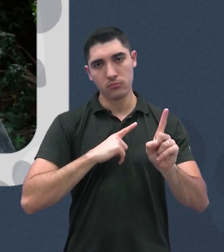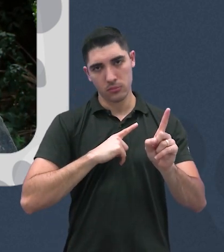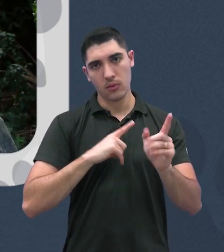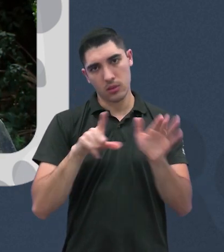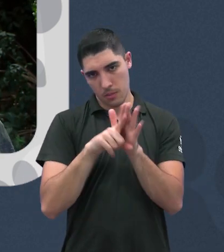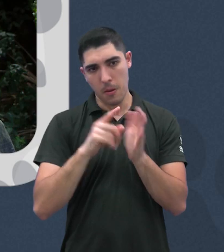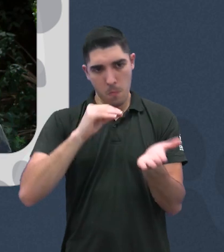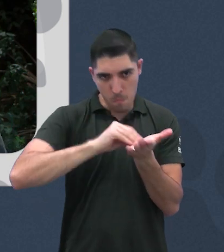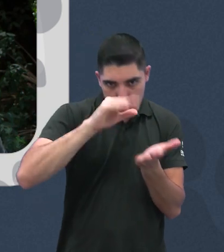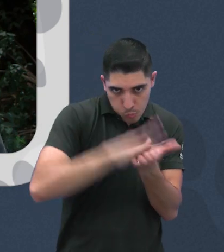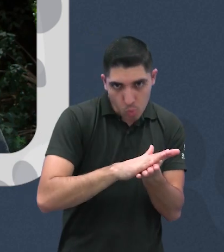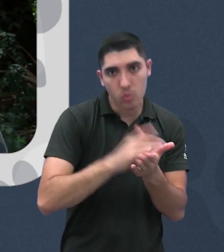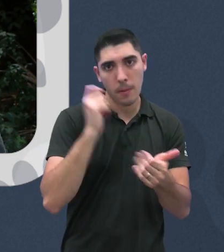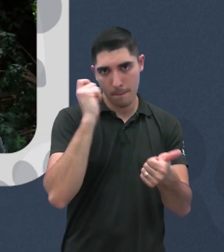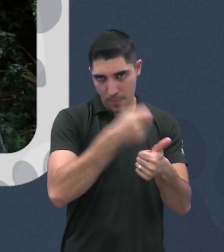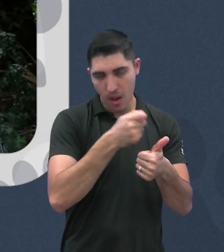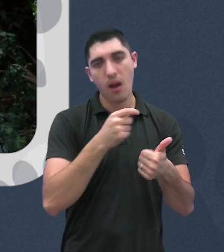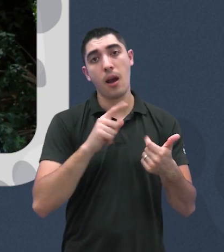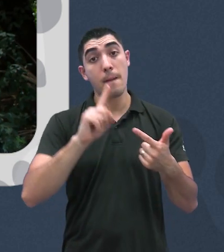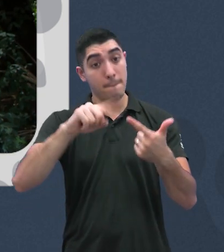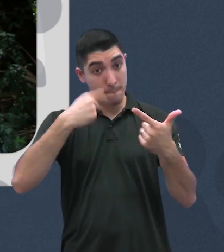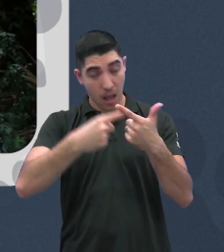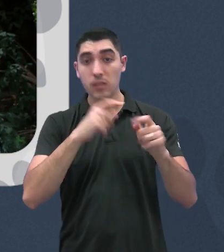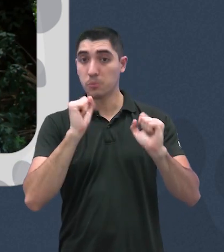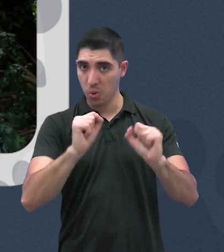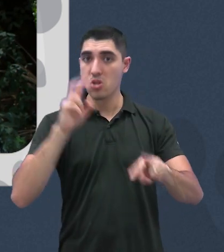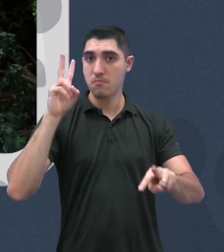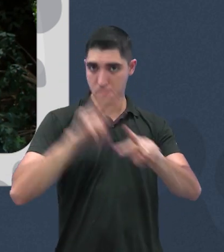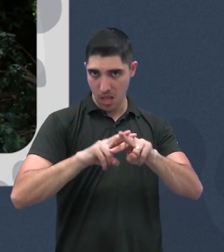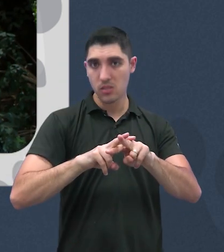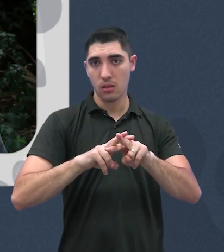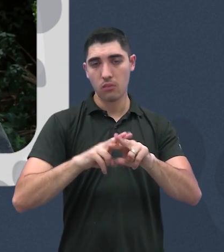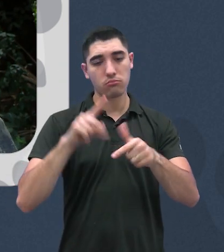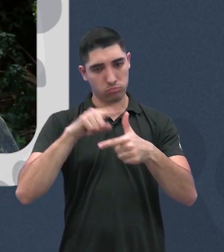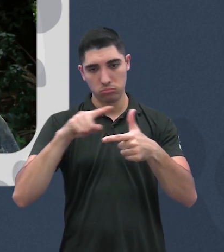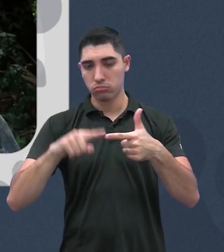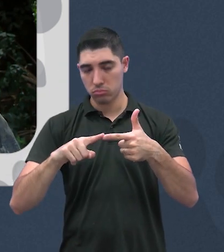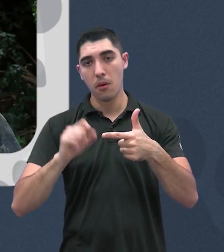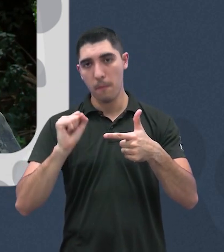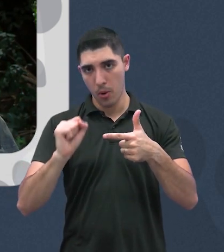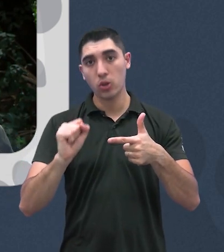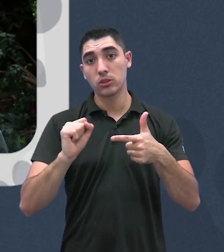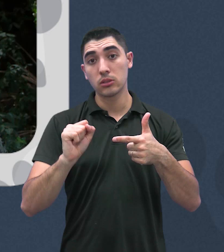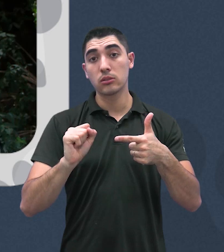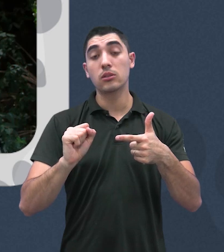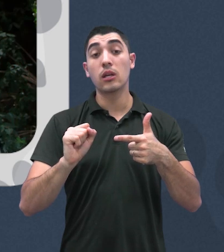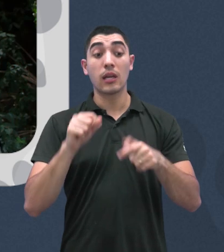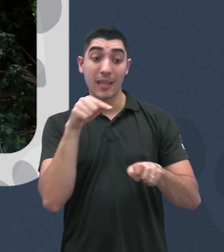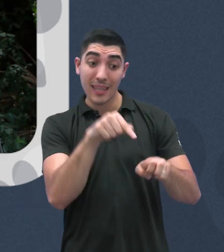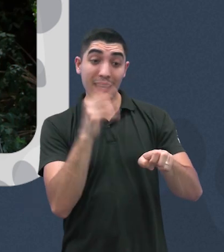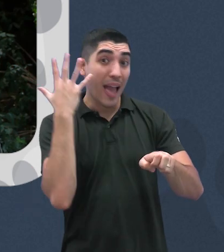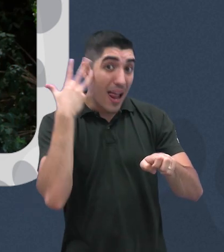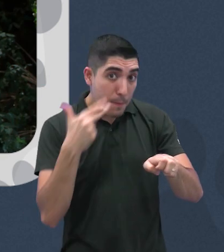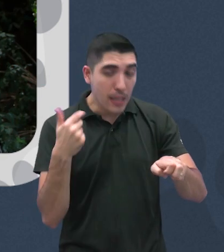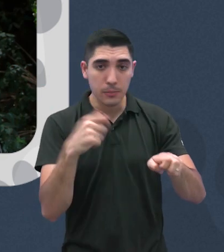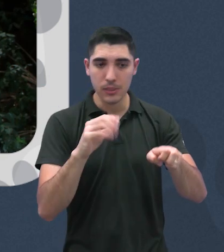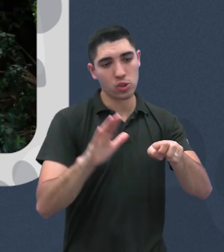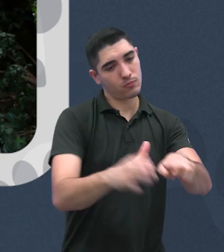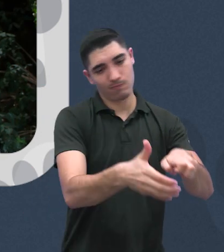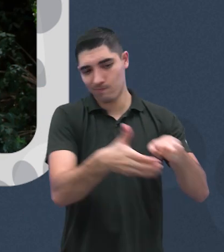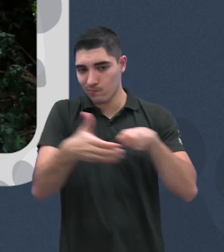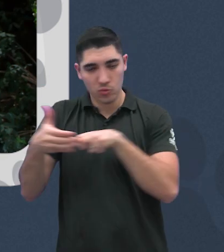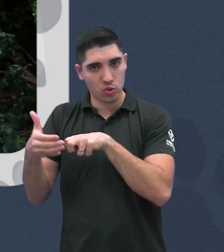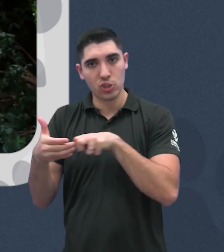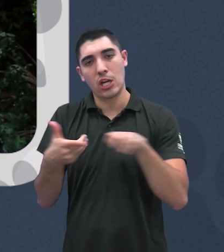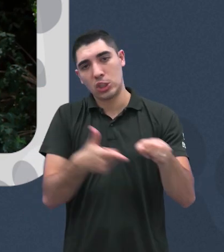e administrativamente, né? Significa que ela pode ser tanto ficar presa, né? Quanto receber uma multa, e esse animal precisa sair dessa